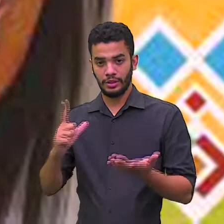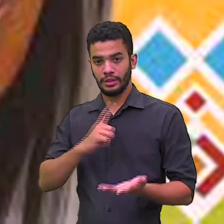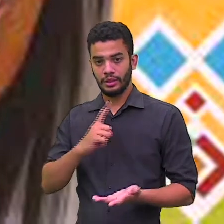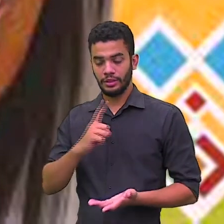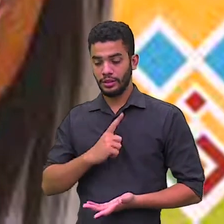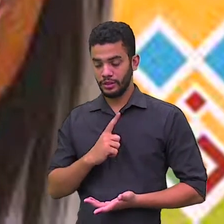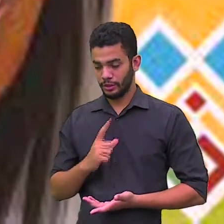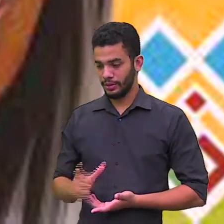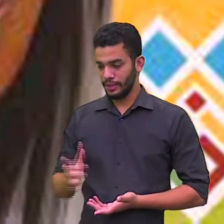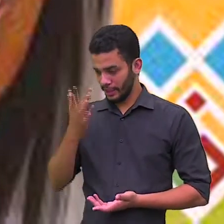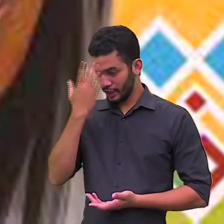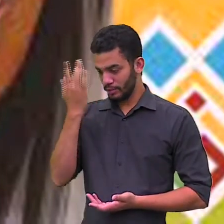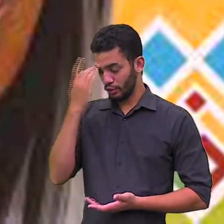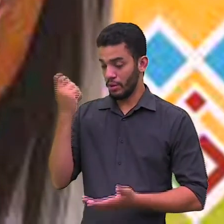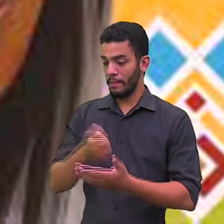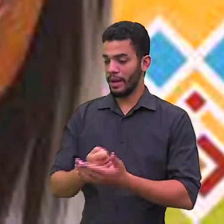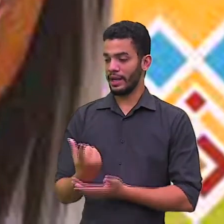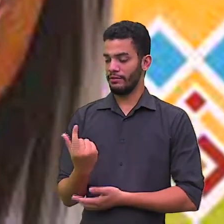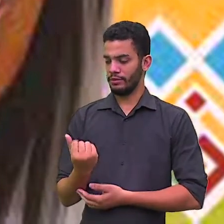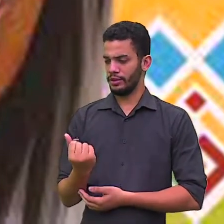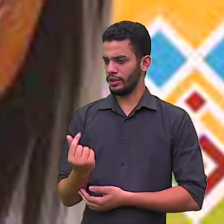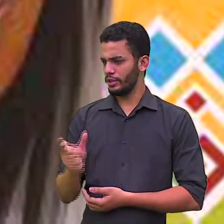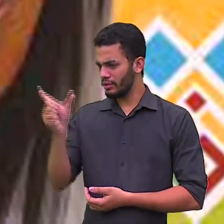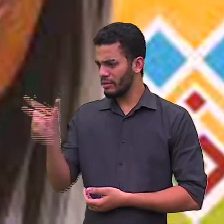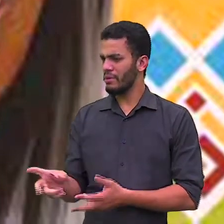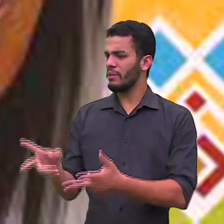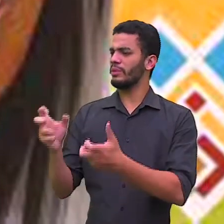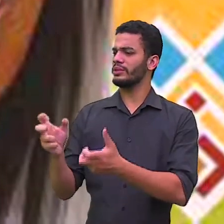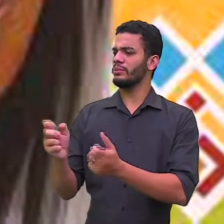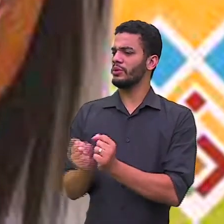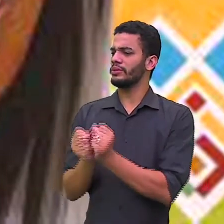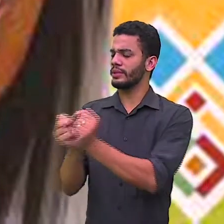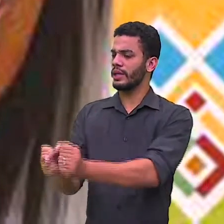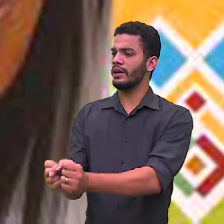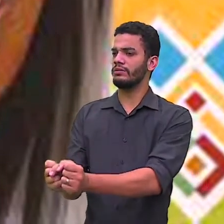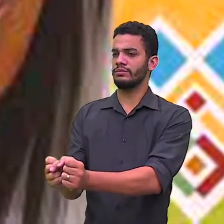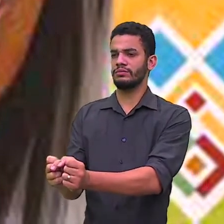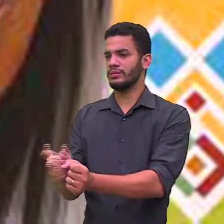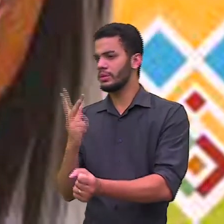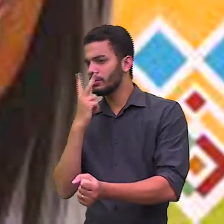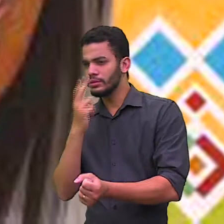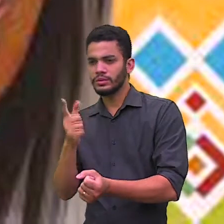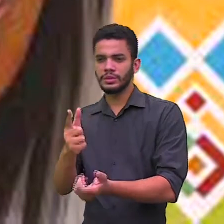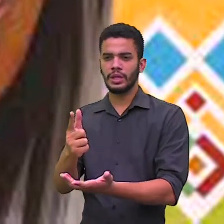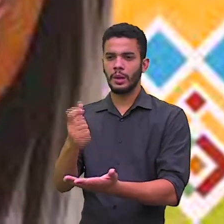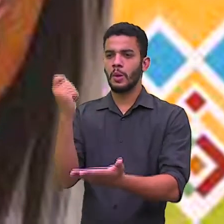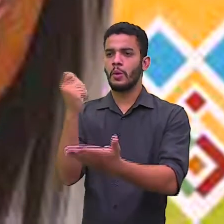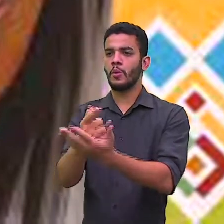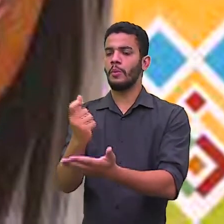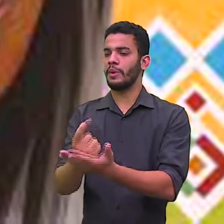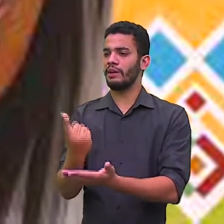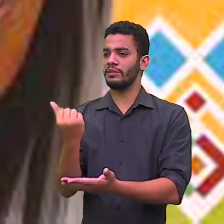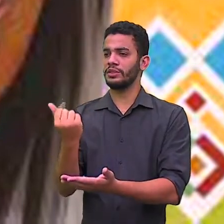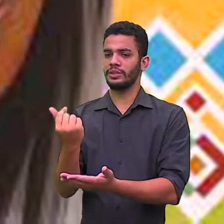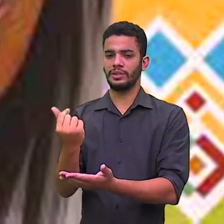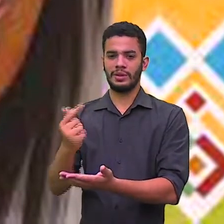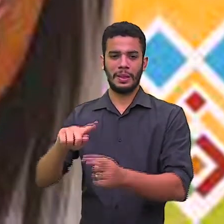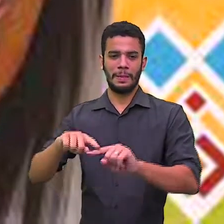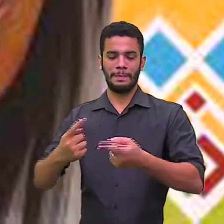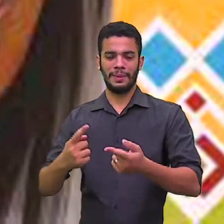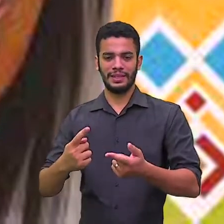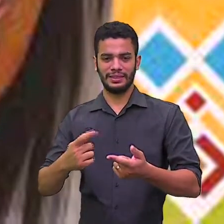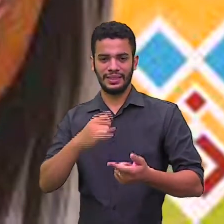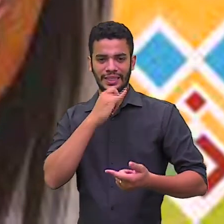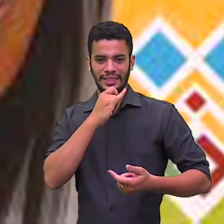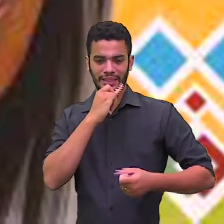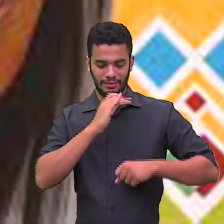valor enorme para quem ia comprar e quem estava vendendo, mas a dignidade humana era sem valor. Era um